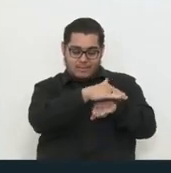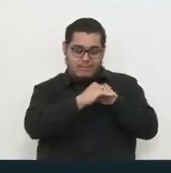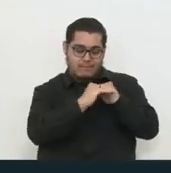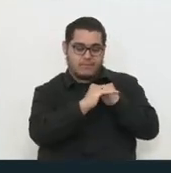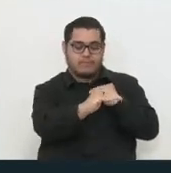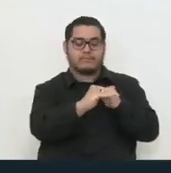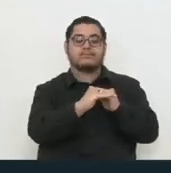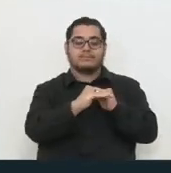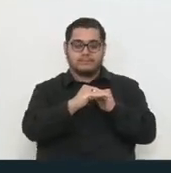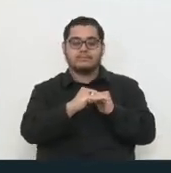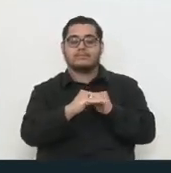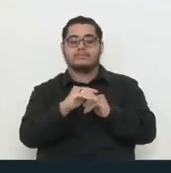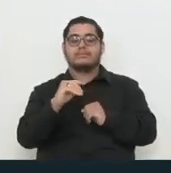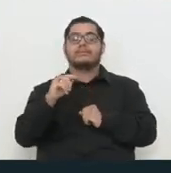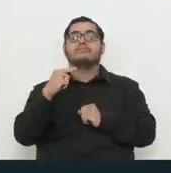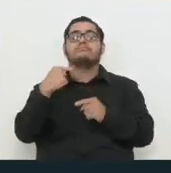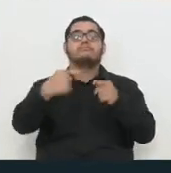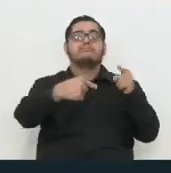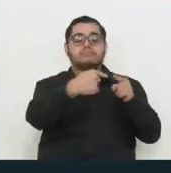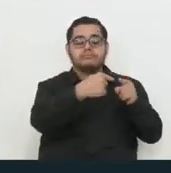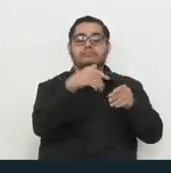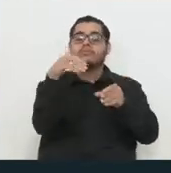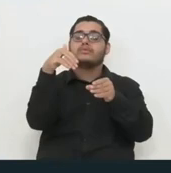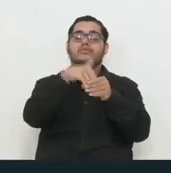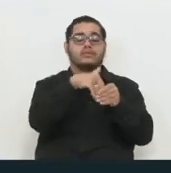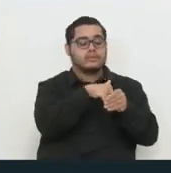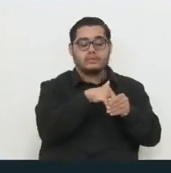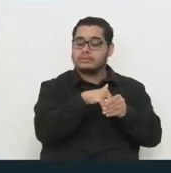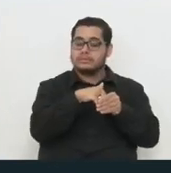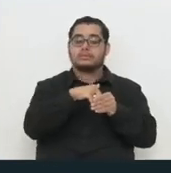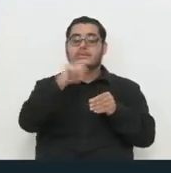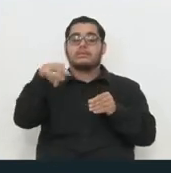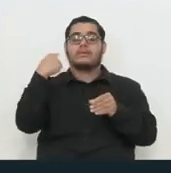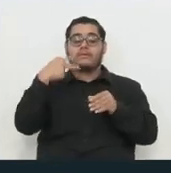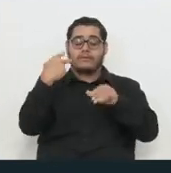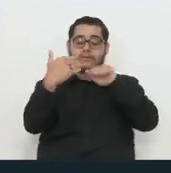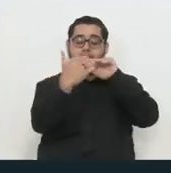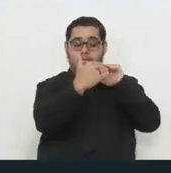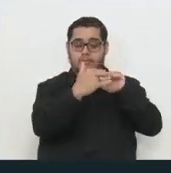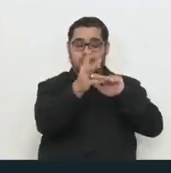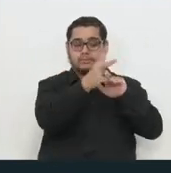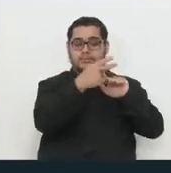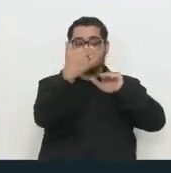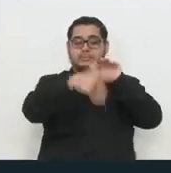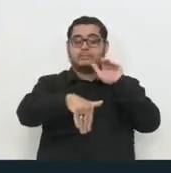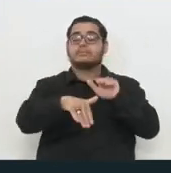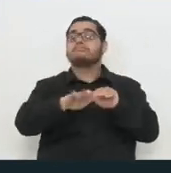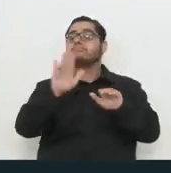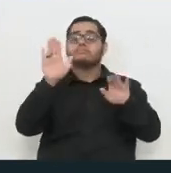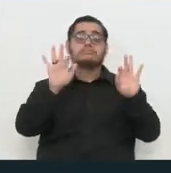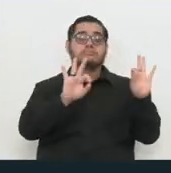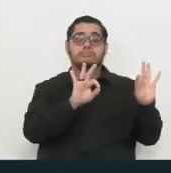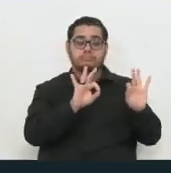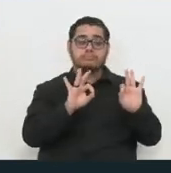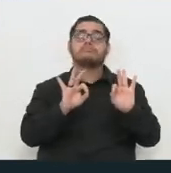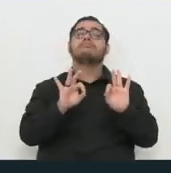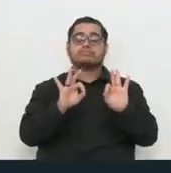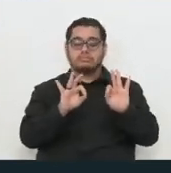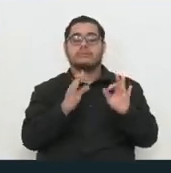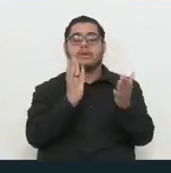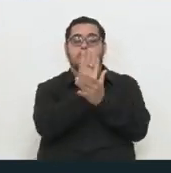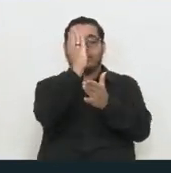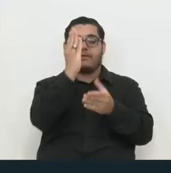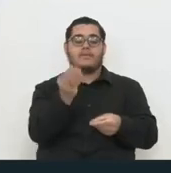em discussão encerrada a discussão em votação os vereadores favoritos Como estão os contratos se manifestem encerrado a votação